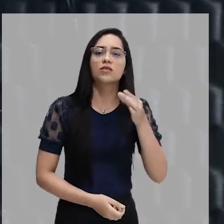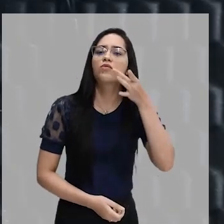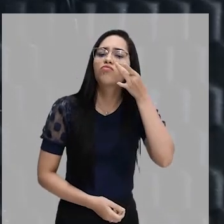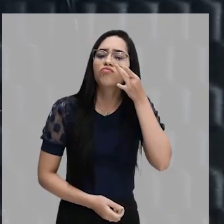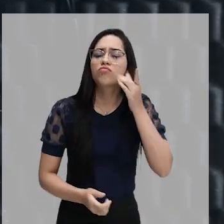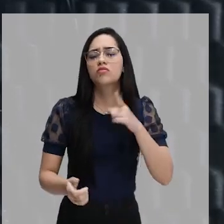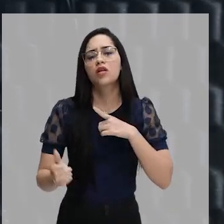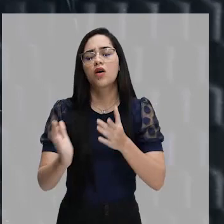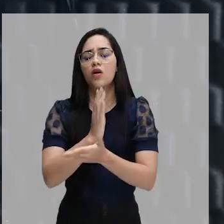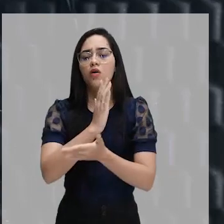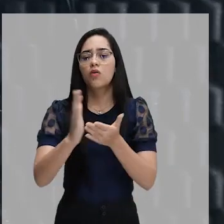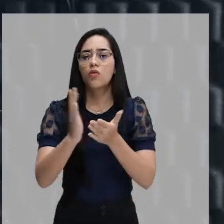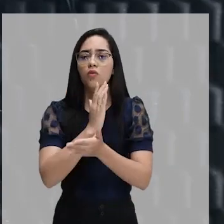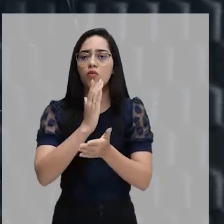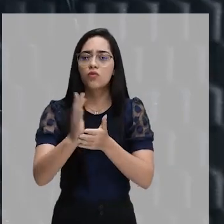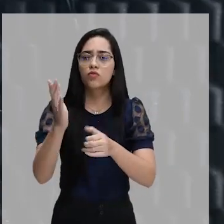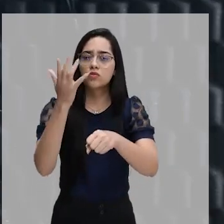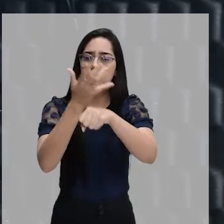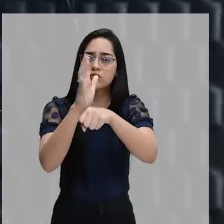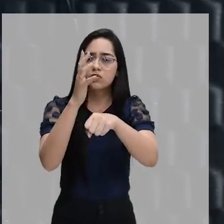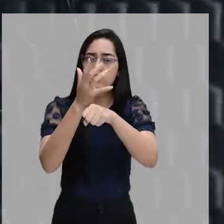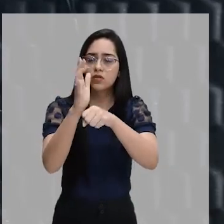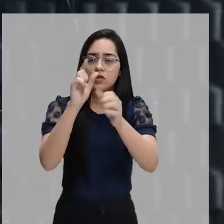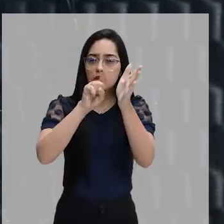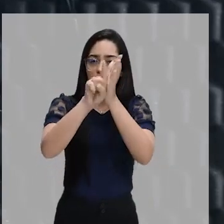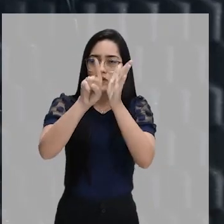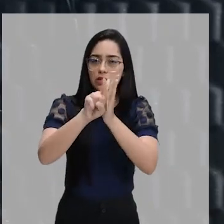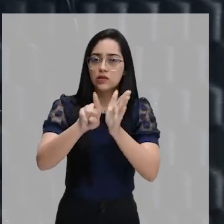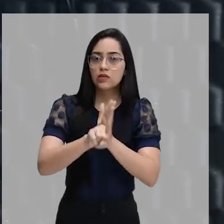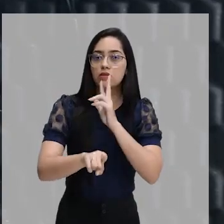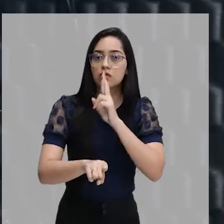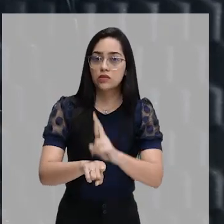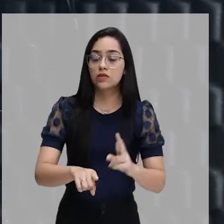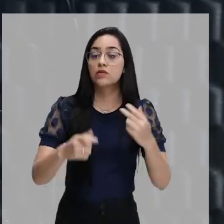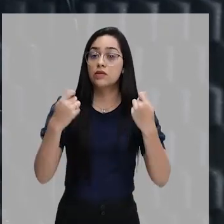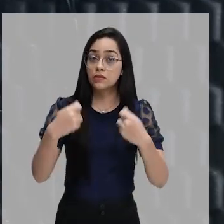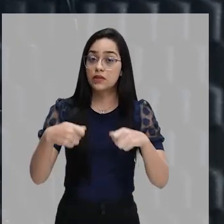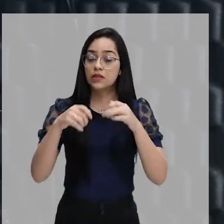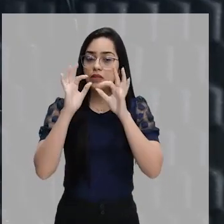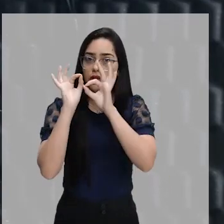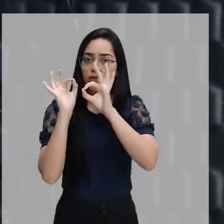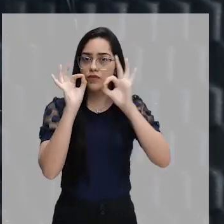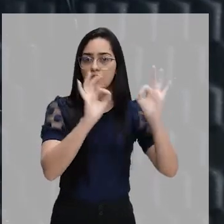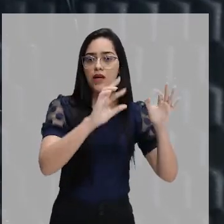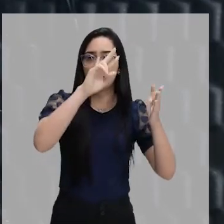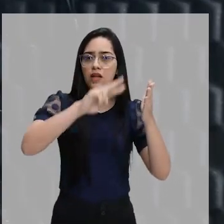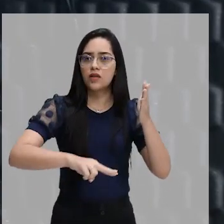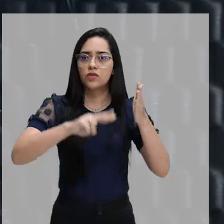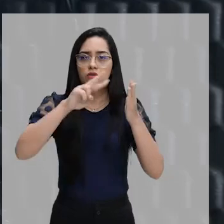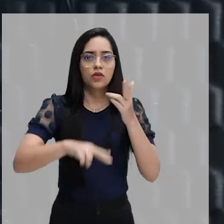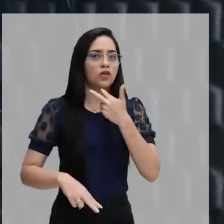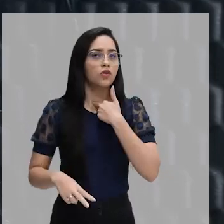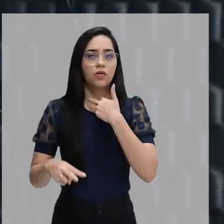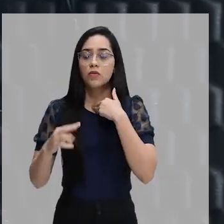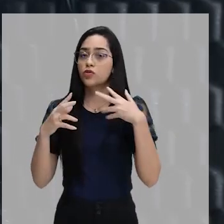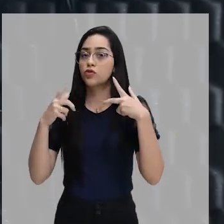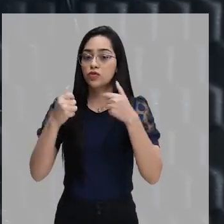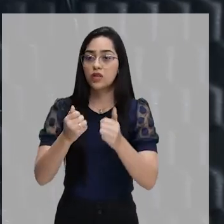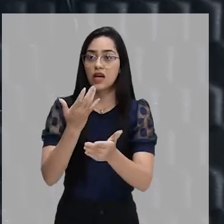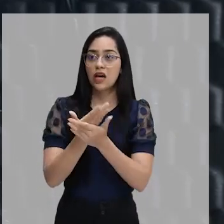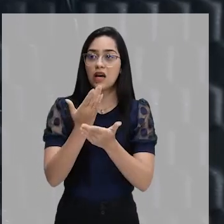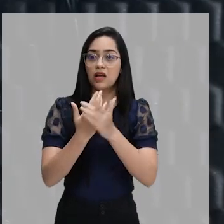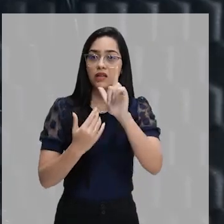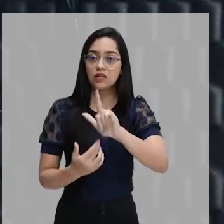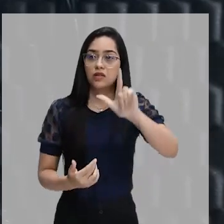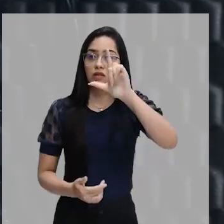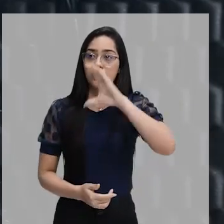vamos fazer alguns comentários dos exercícios. Vocês vão acompanhar na tela a leitura. Não dá para ter aula de literatura, de